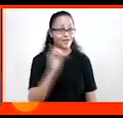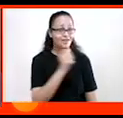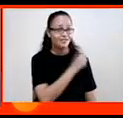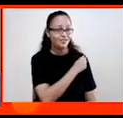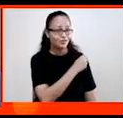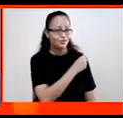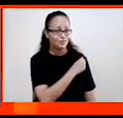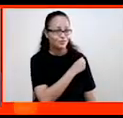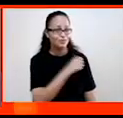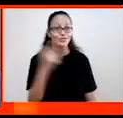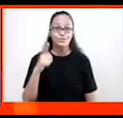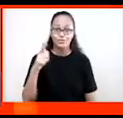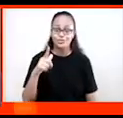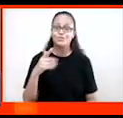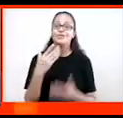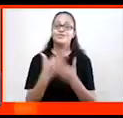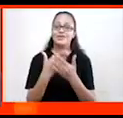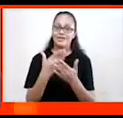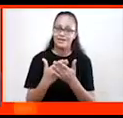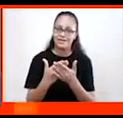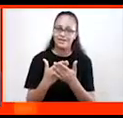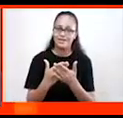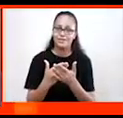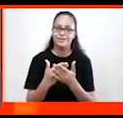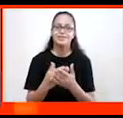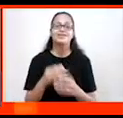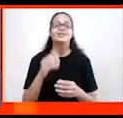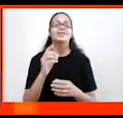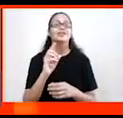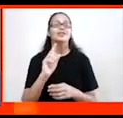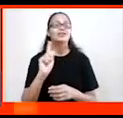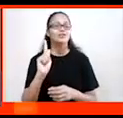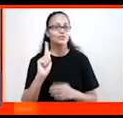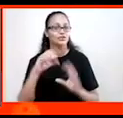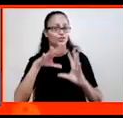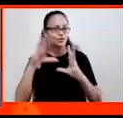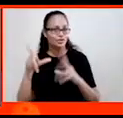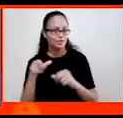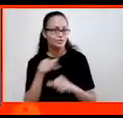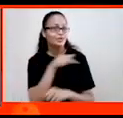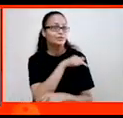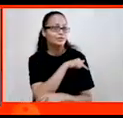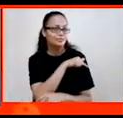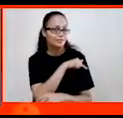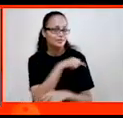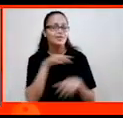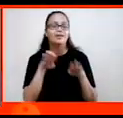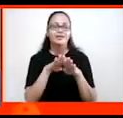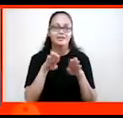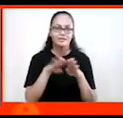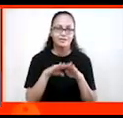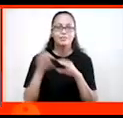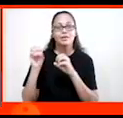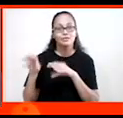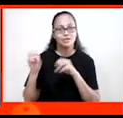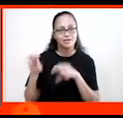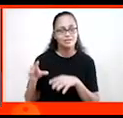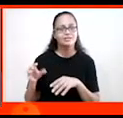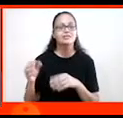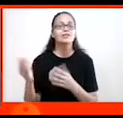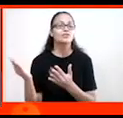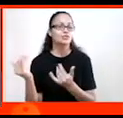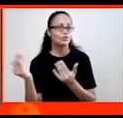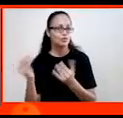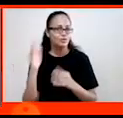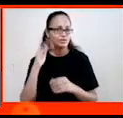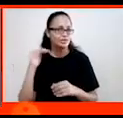Olá pessoal, mais uma aula de Geografia do sétimo ano do ensino fundamental e também da educação de jovens e adultos. Na aula